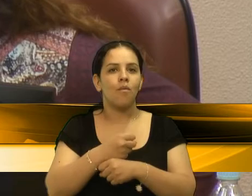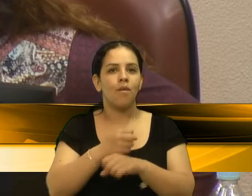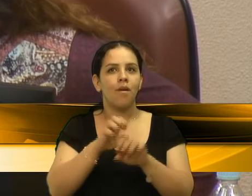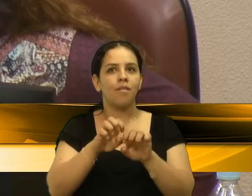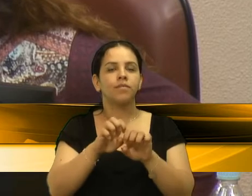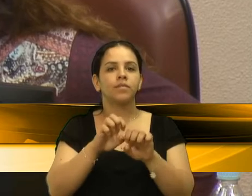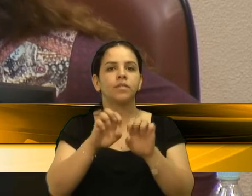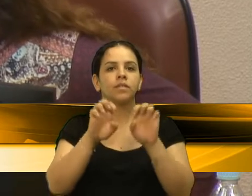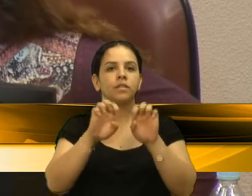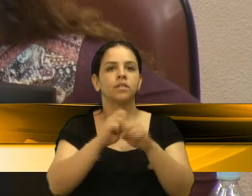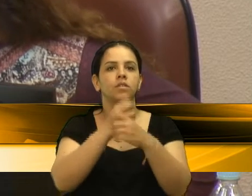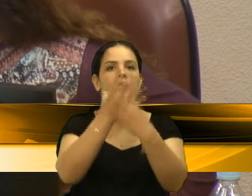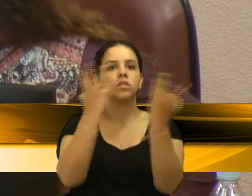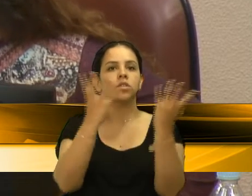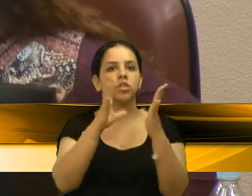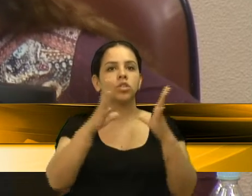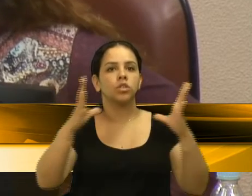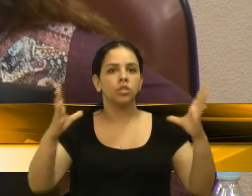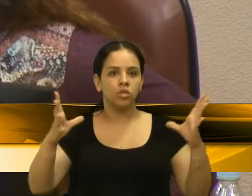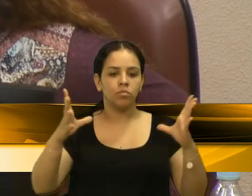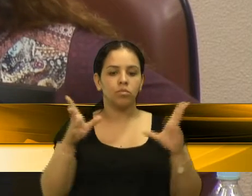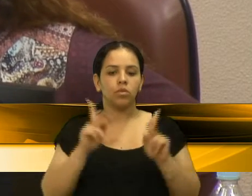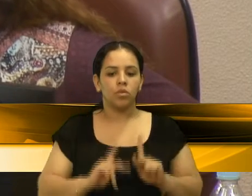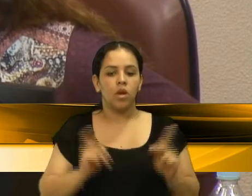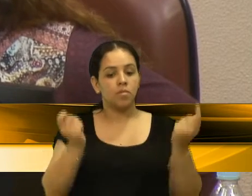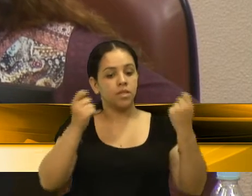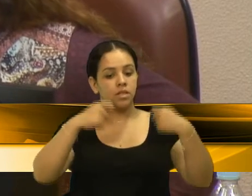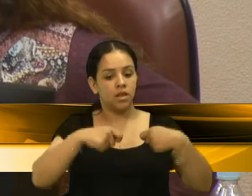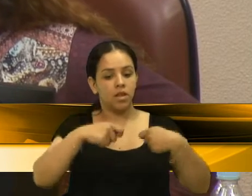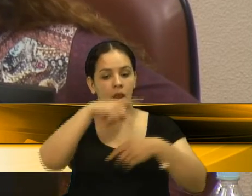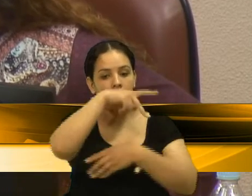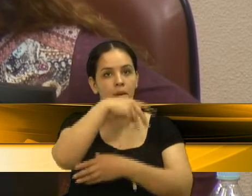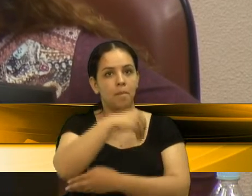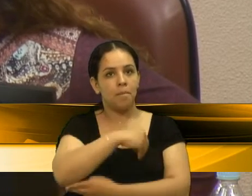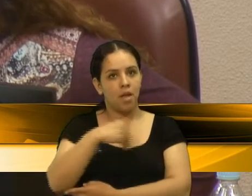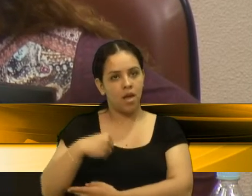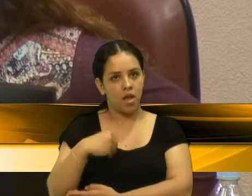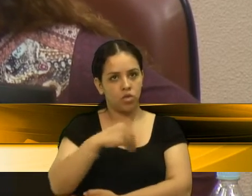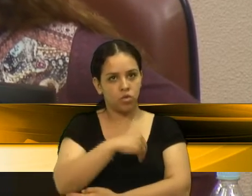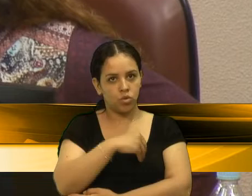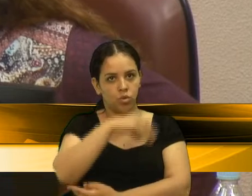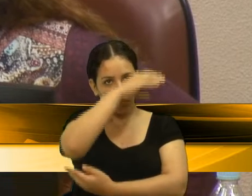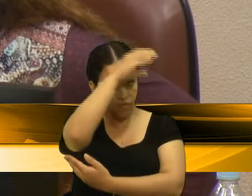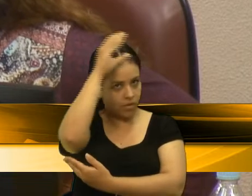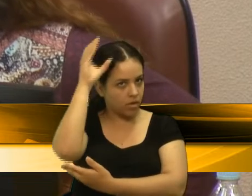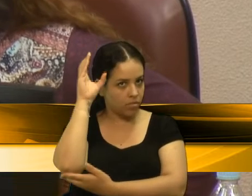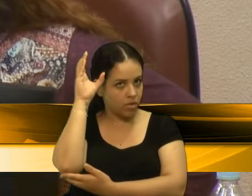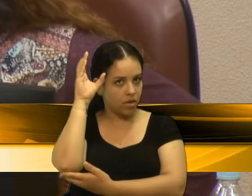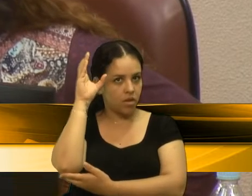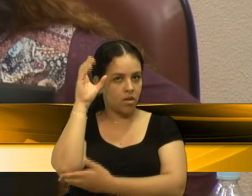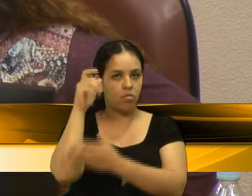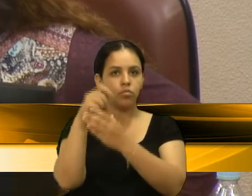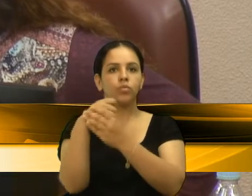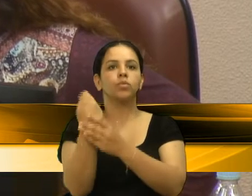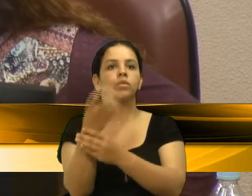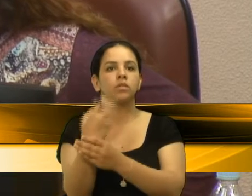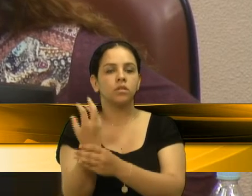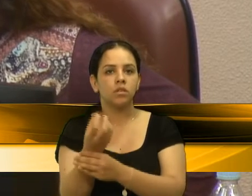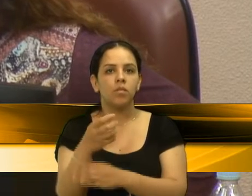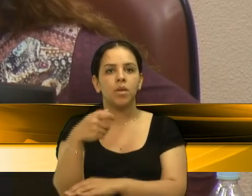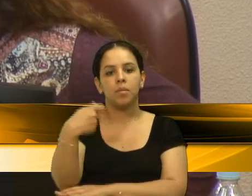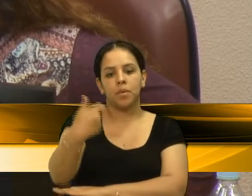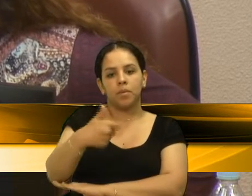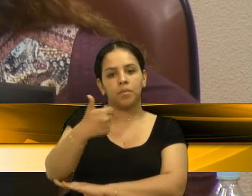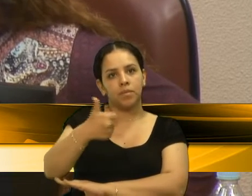pessoas capacitadas, médico, enfermeiro e equipamentos, ambulância e desfibrilador, para atendimento de